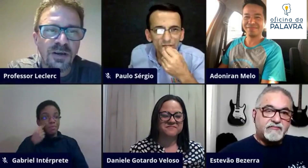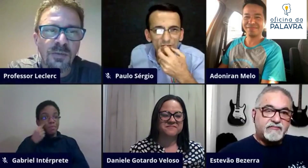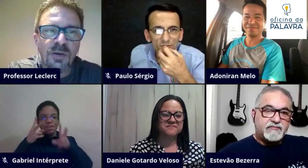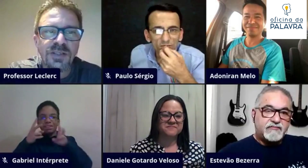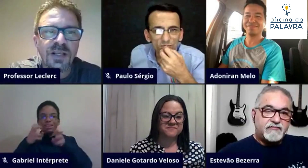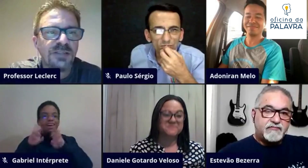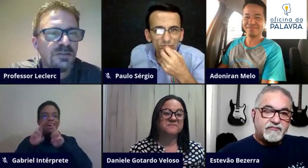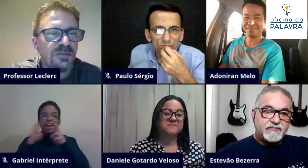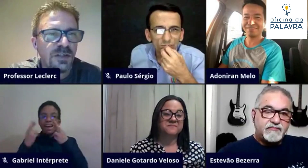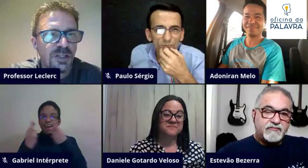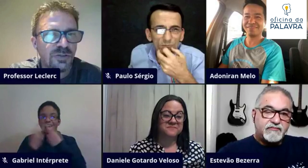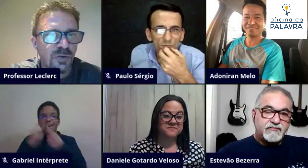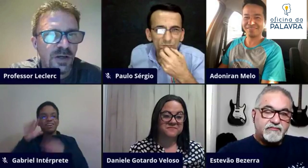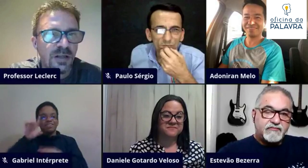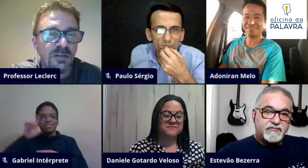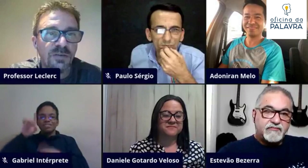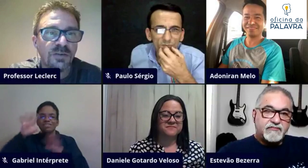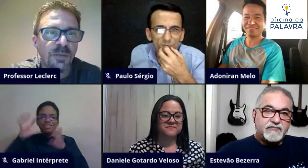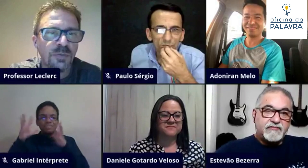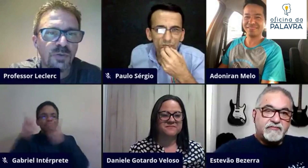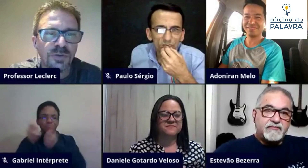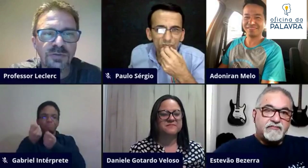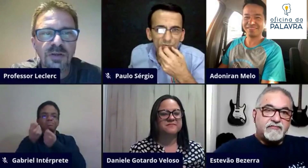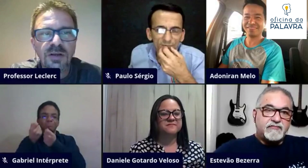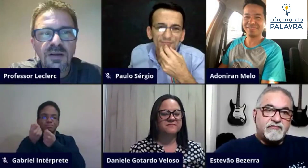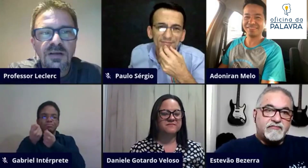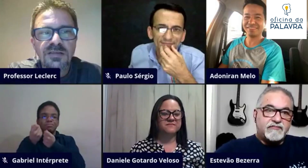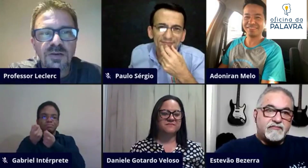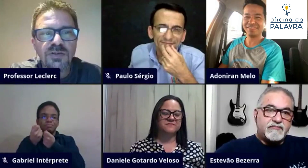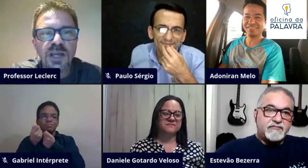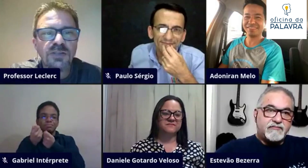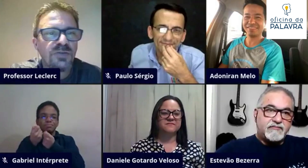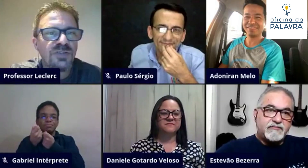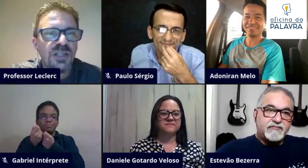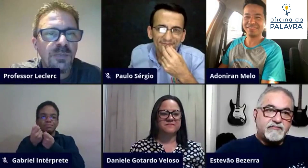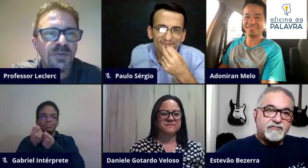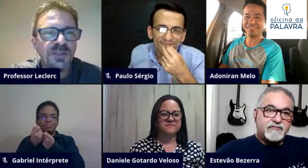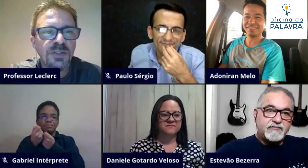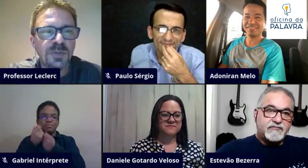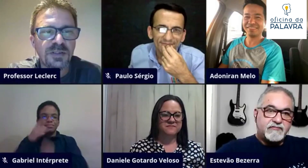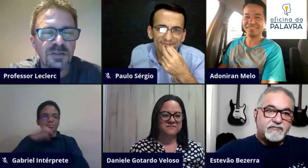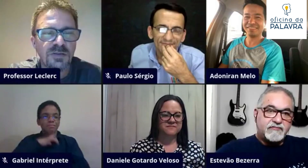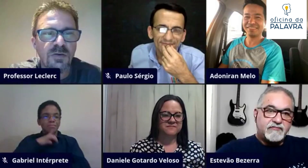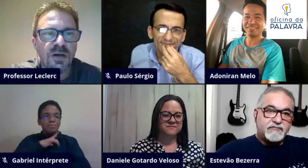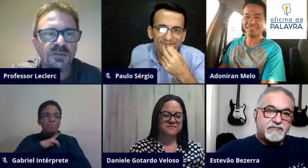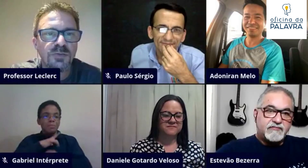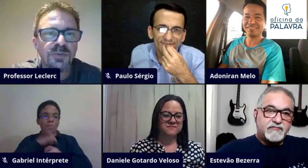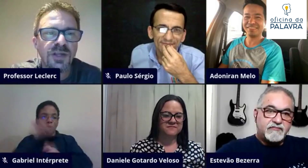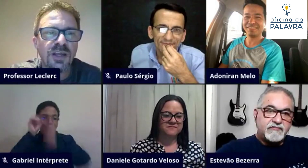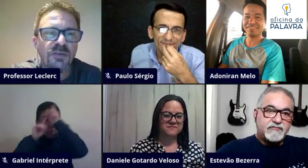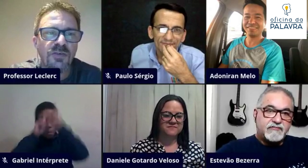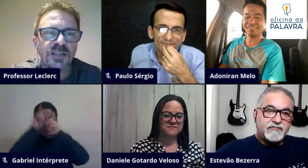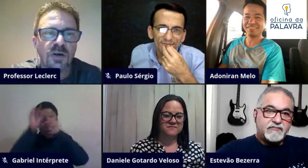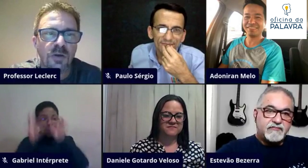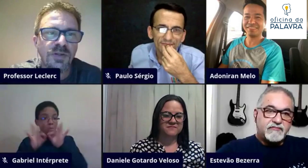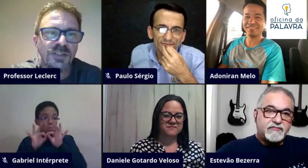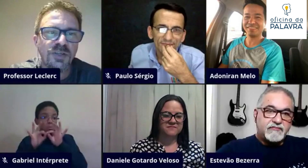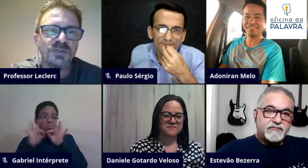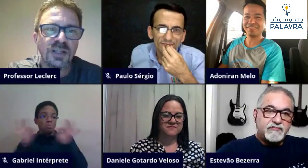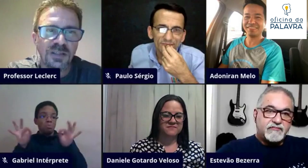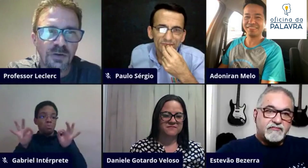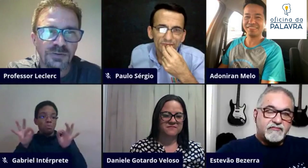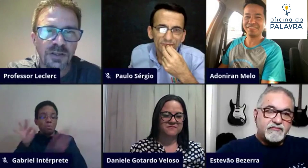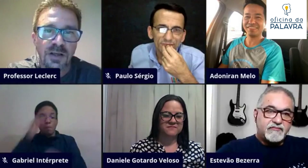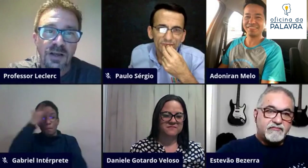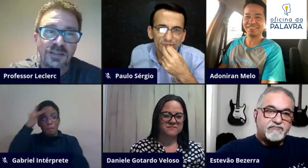Deus, né? É uma coisa que a gente vê na história e vê o tempo todo. São gestos simples, despretensiosos, porque quem faz a obra de